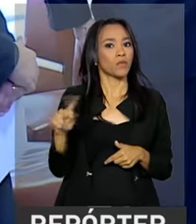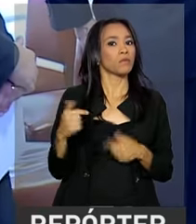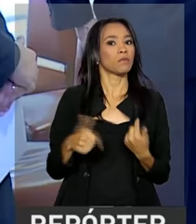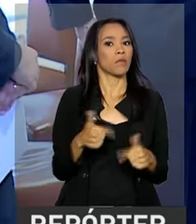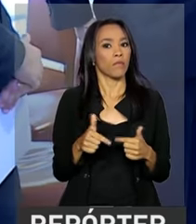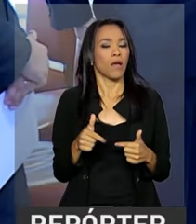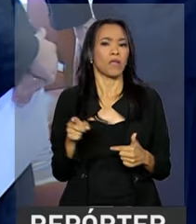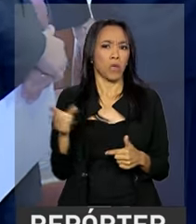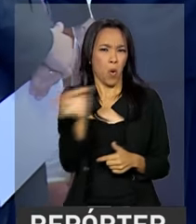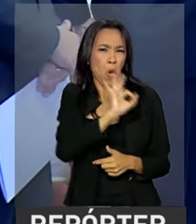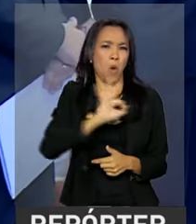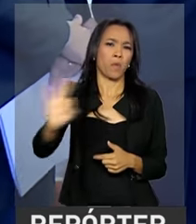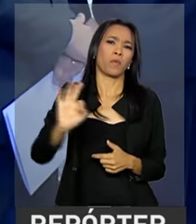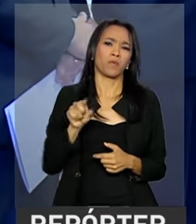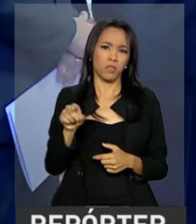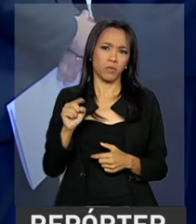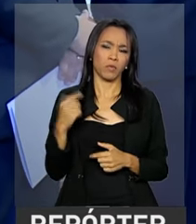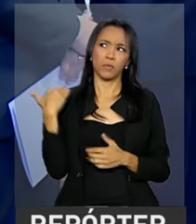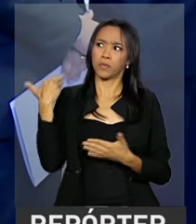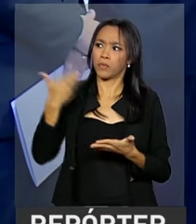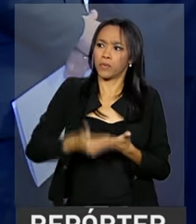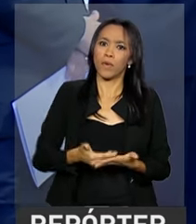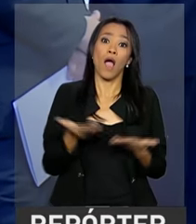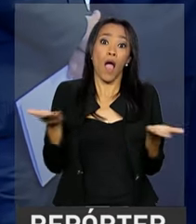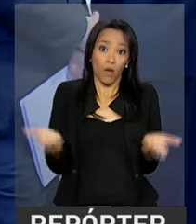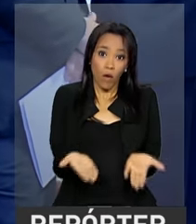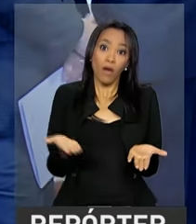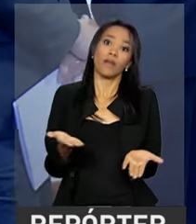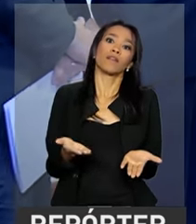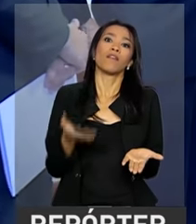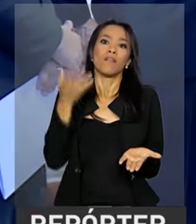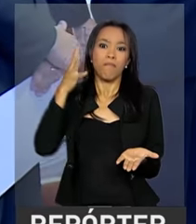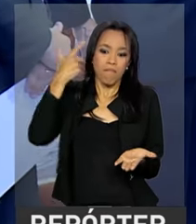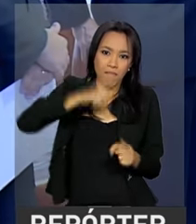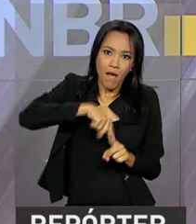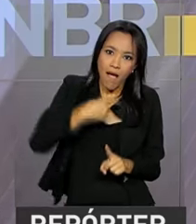fazendo ao longo do tempo só que agora